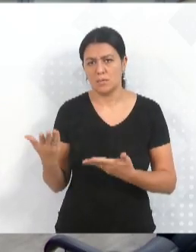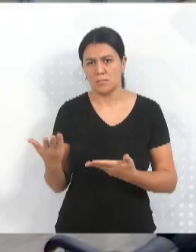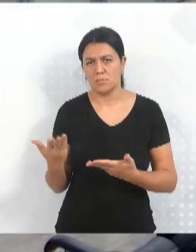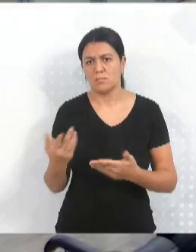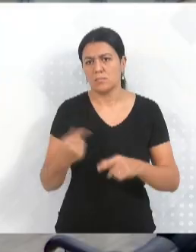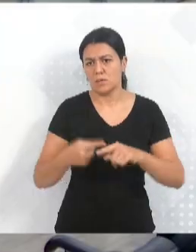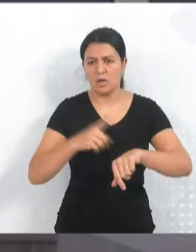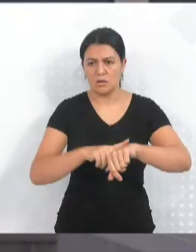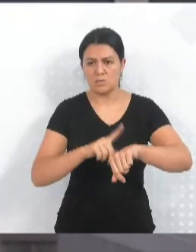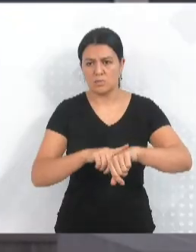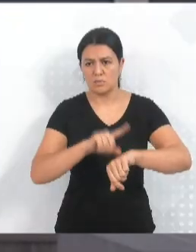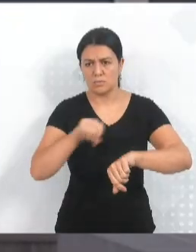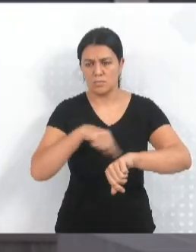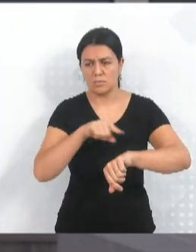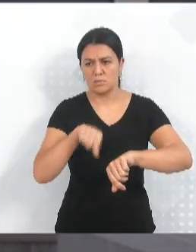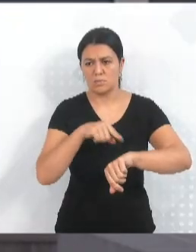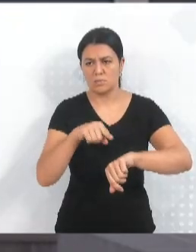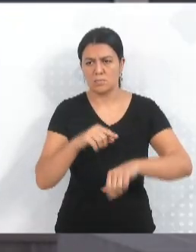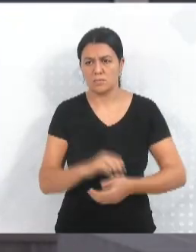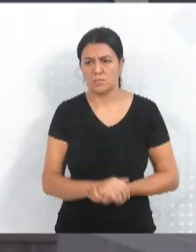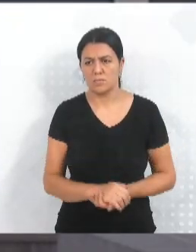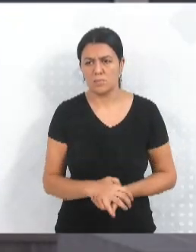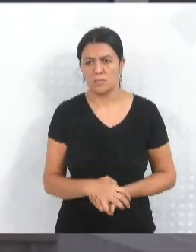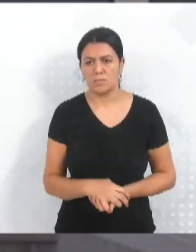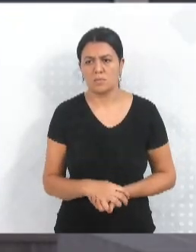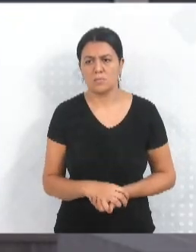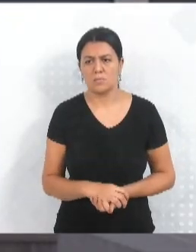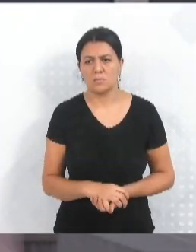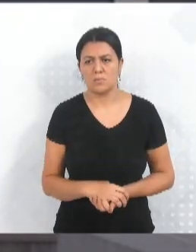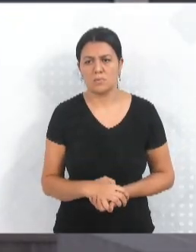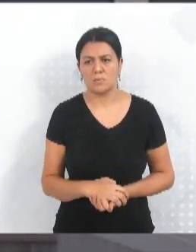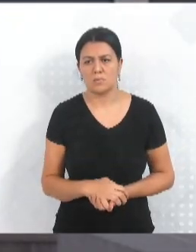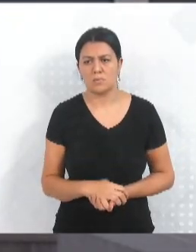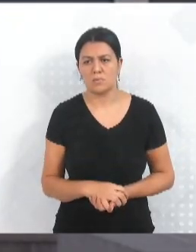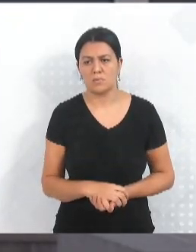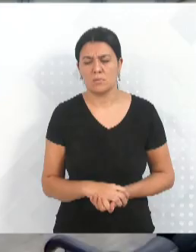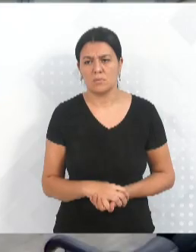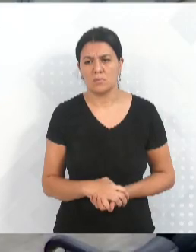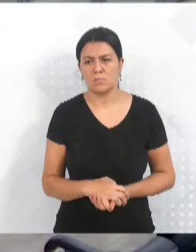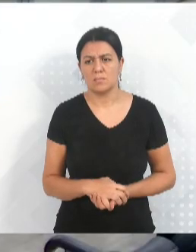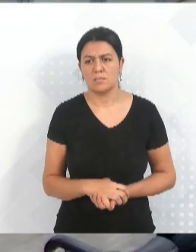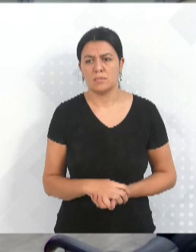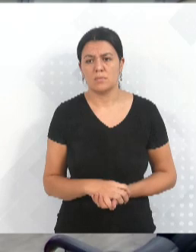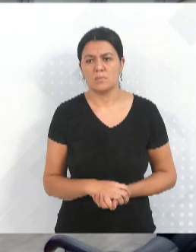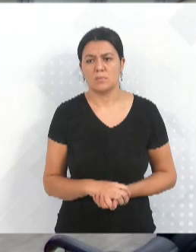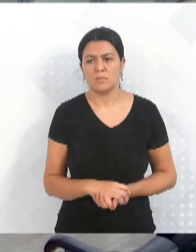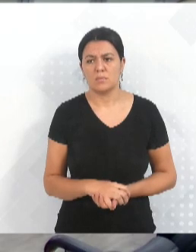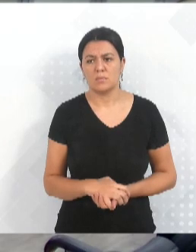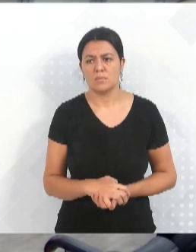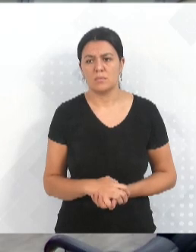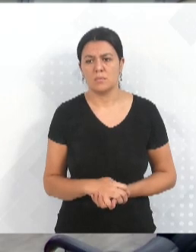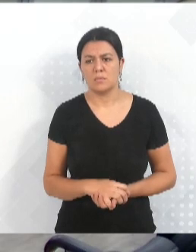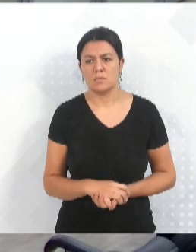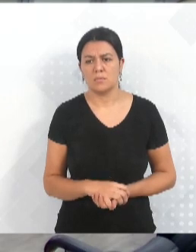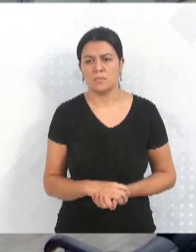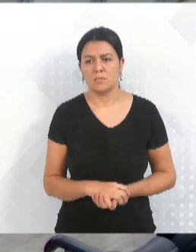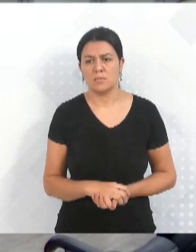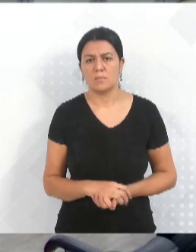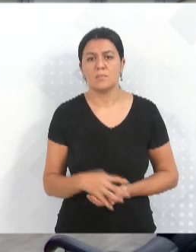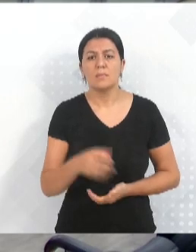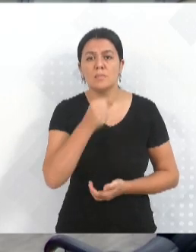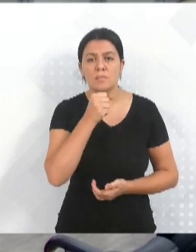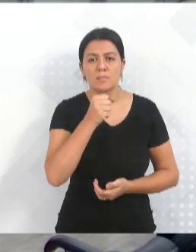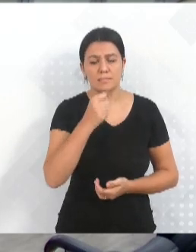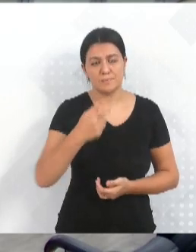passagem não Confirma com a vai com a assessoria Nossa aqui tinha sete segundos ou a parte Vereador